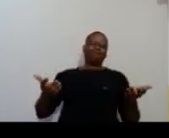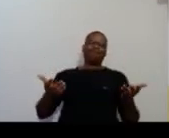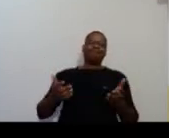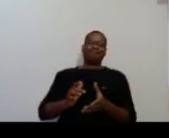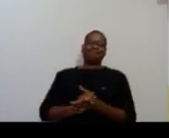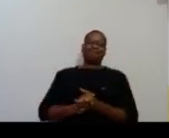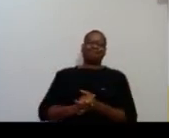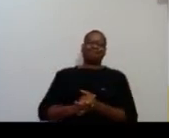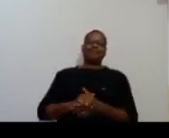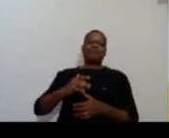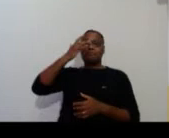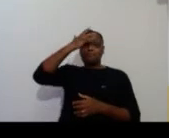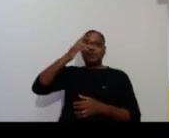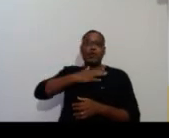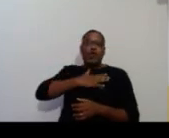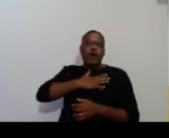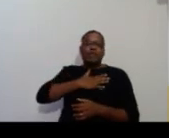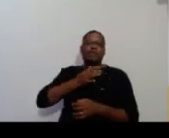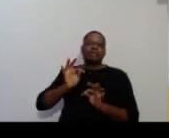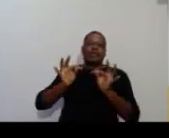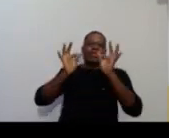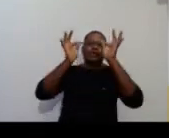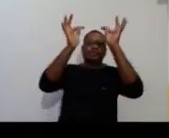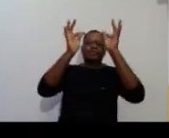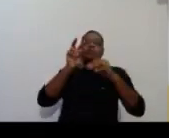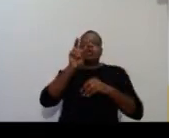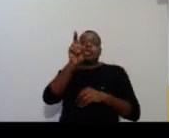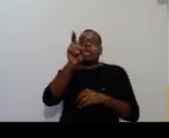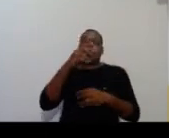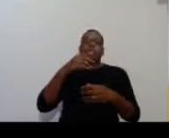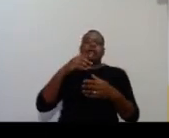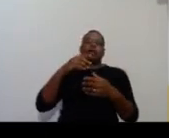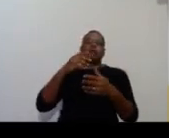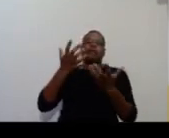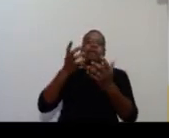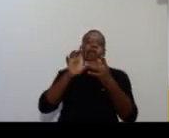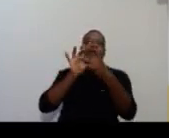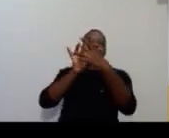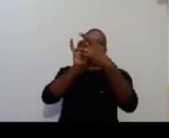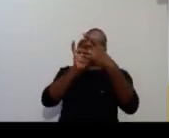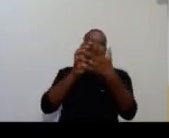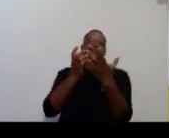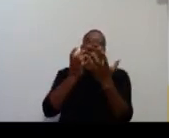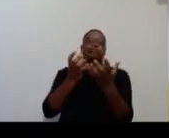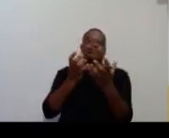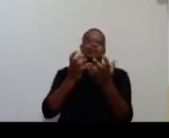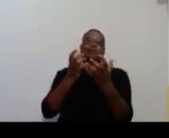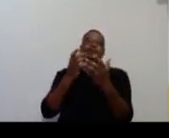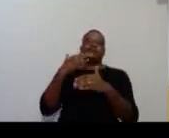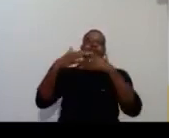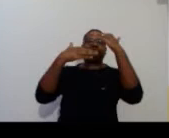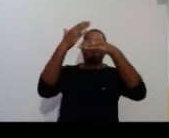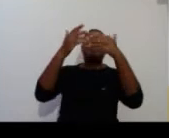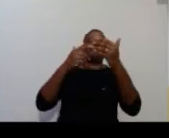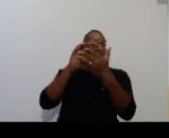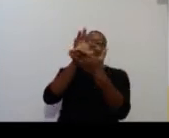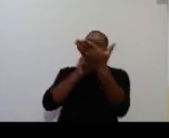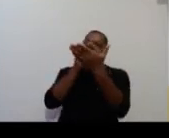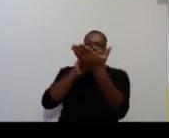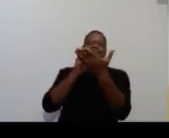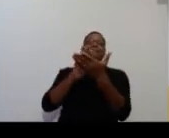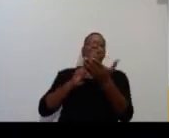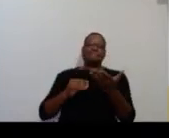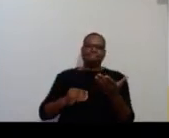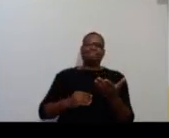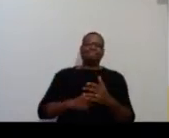da tecnologia, que gostam dessa, de estar integrado, de estar atualizado com o mundo. Ai, meu Deus, estão alguém falando comigo aqui,